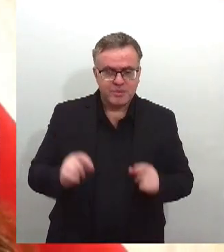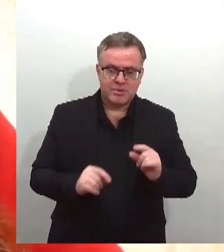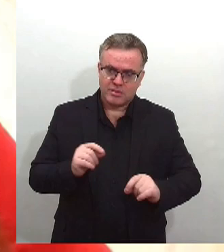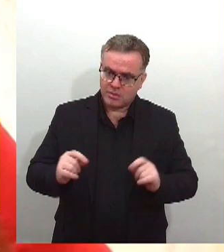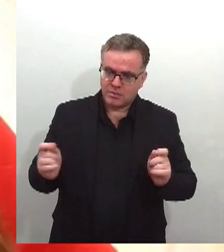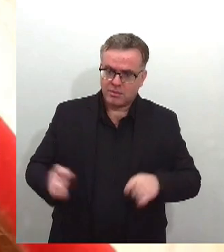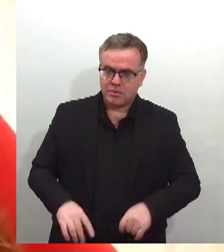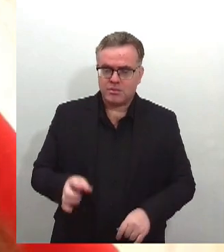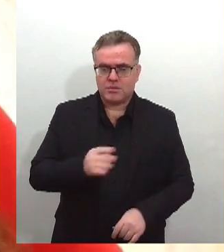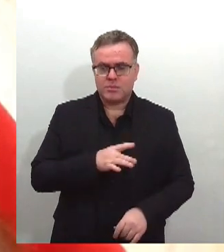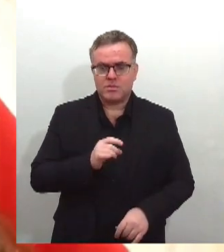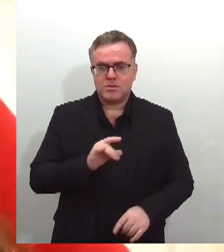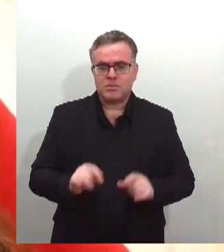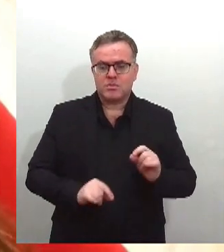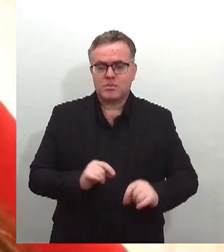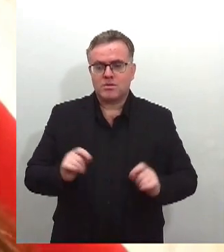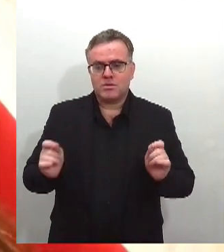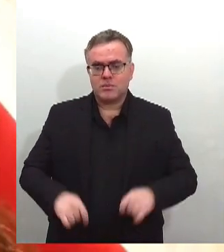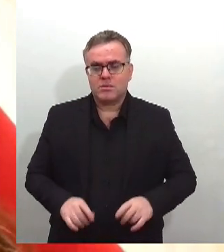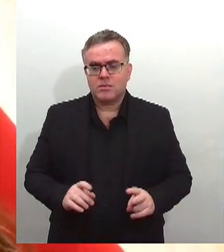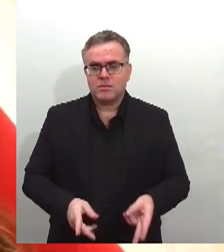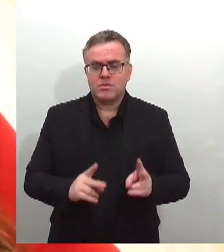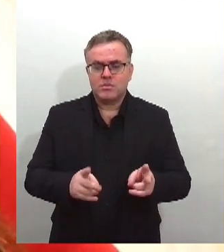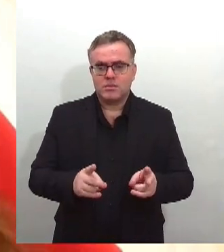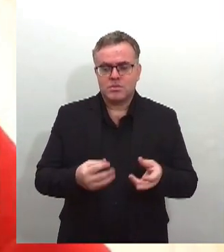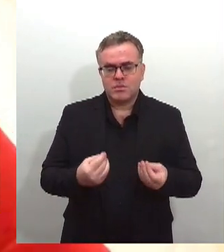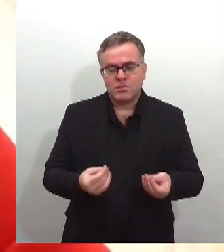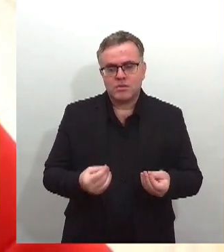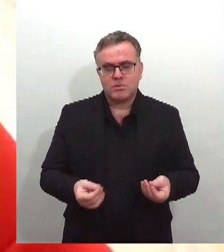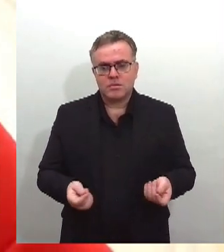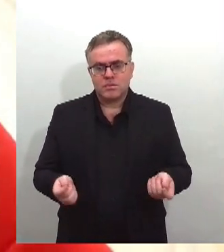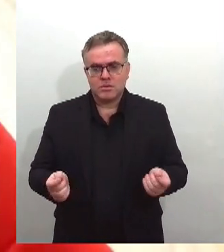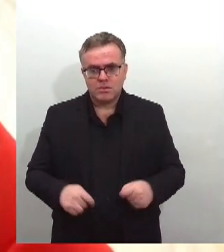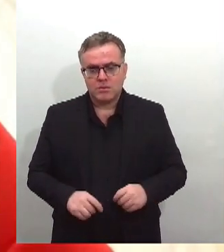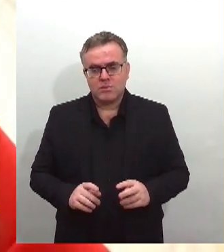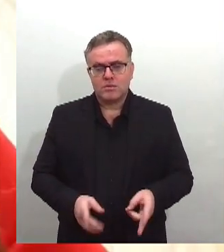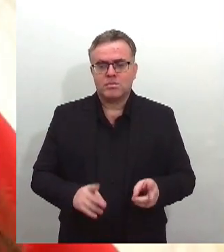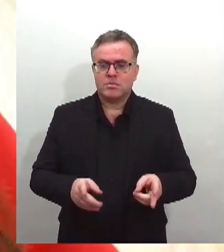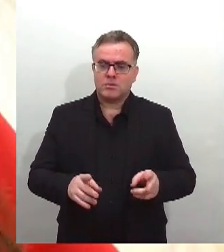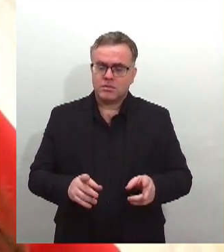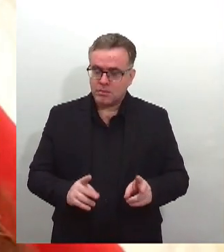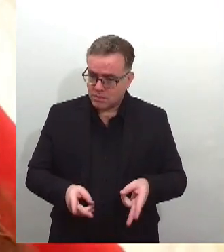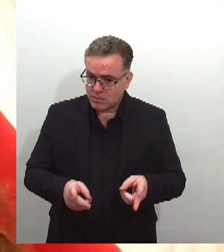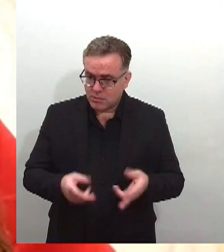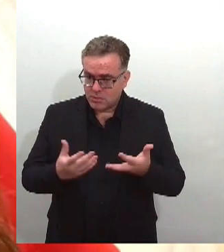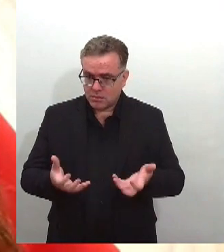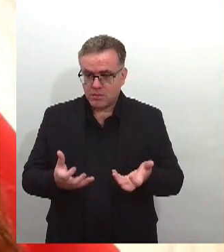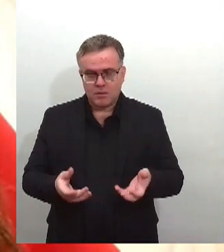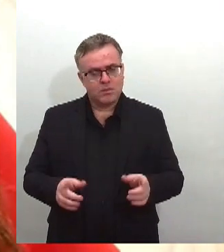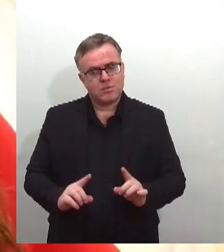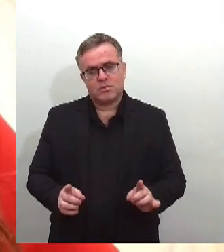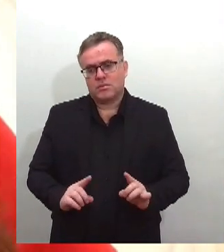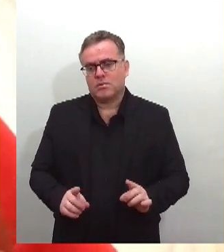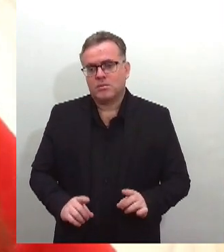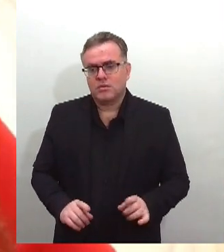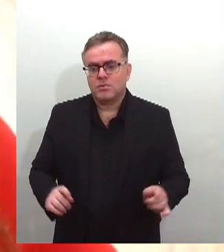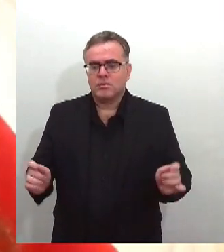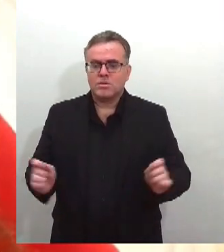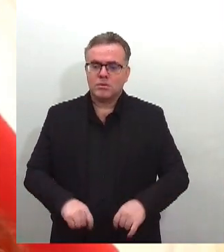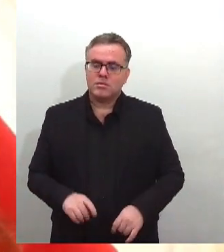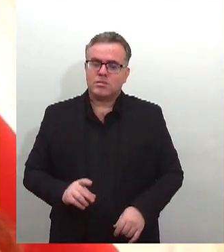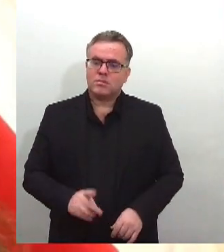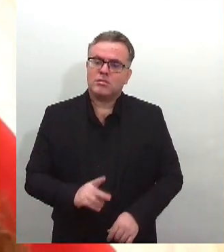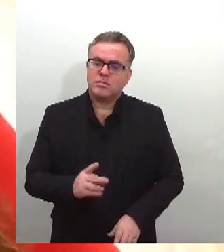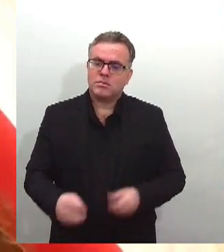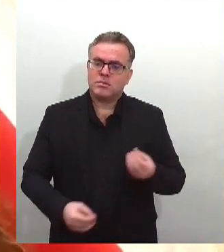vista, porque naquele primeiro momento que ela vai ao CRAM, nem sempre ela quer que aquilo vire um processo criminal. E muitas vezes ela